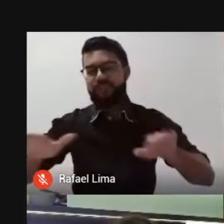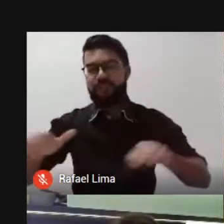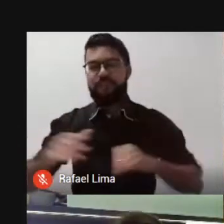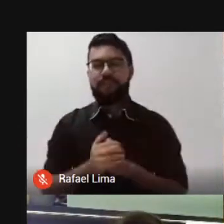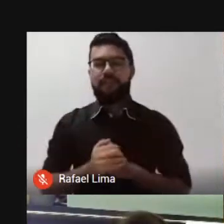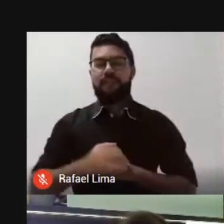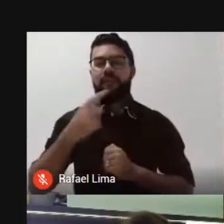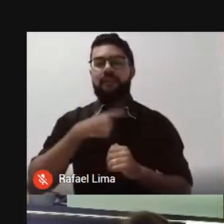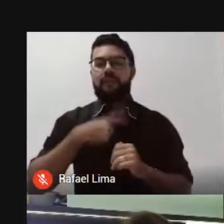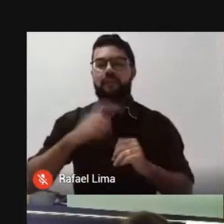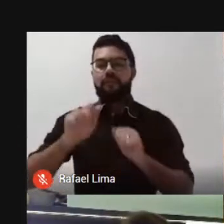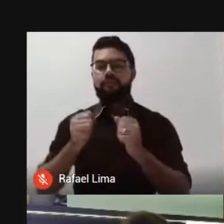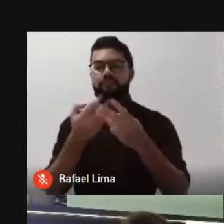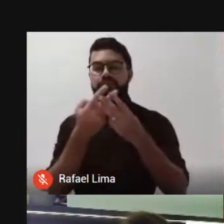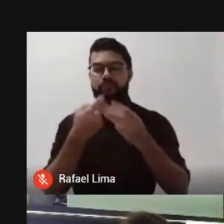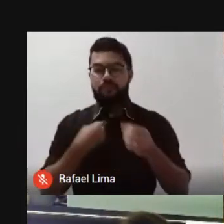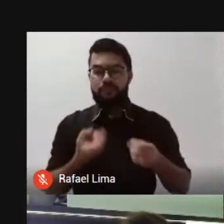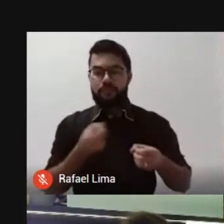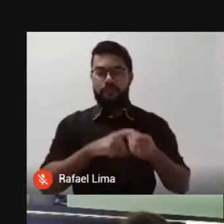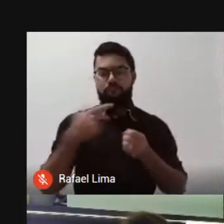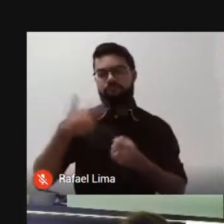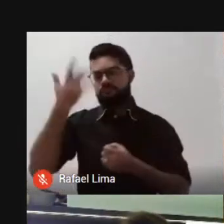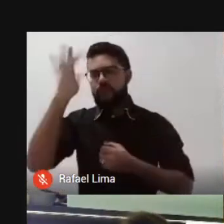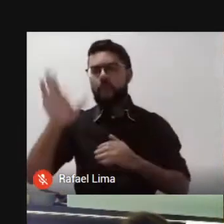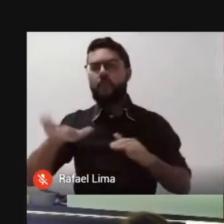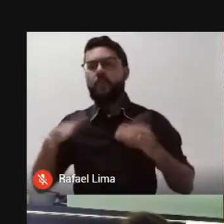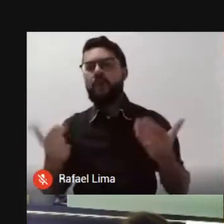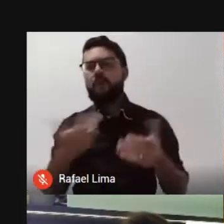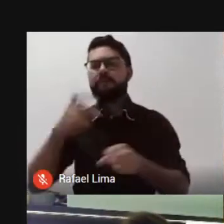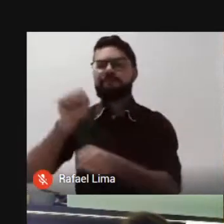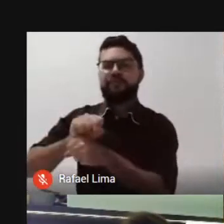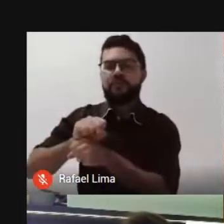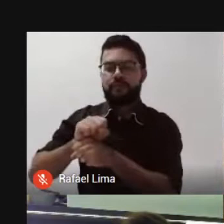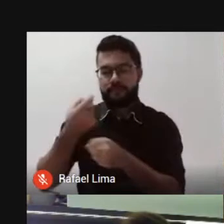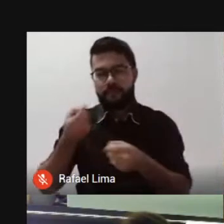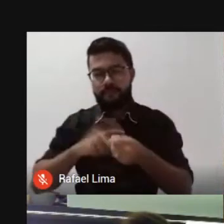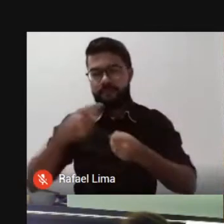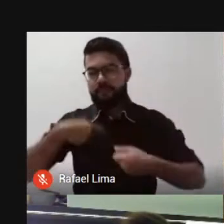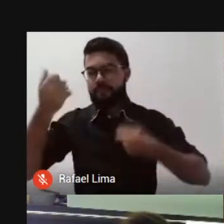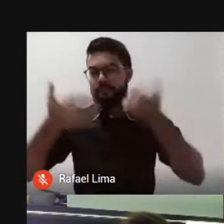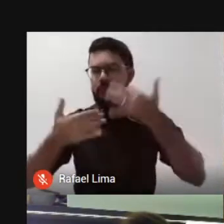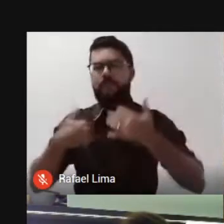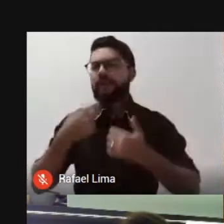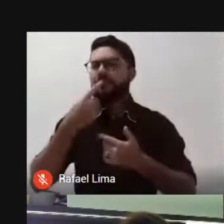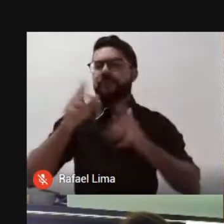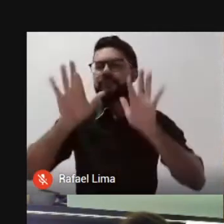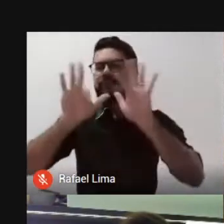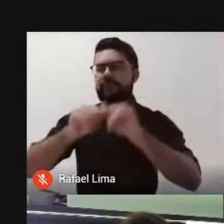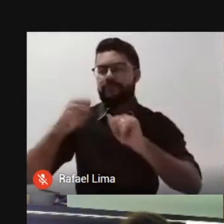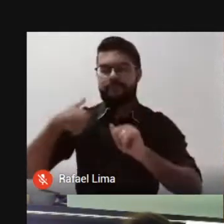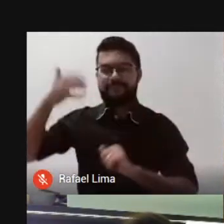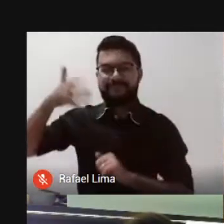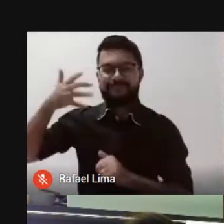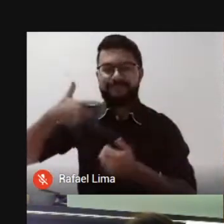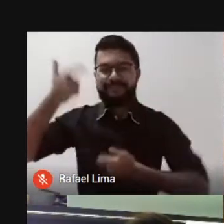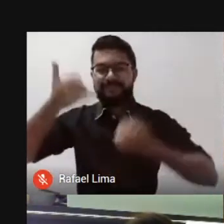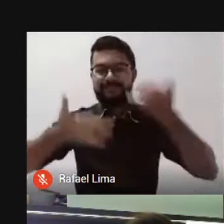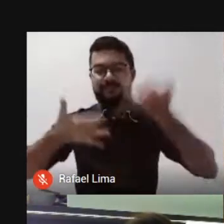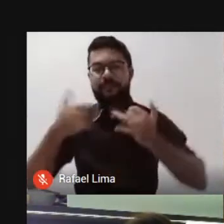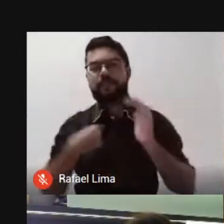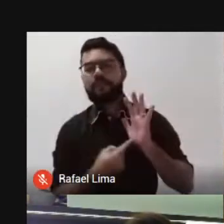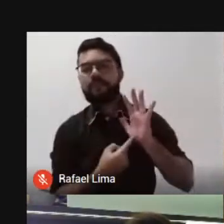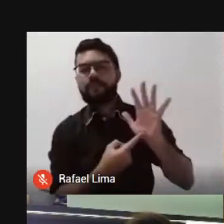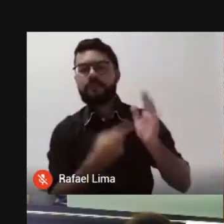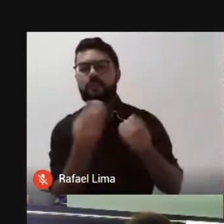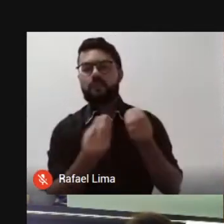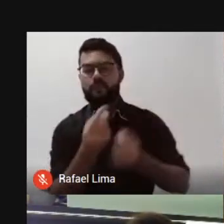slides, eu não sei exatamente em qual slide, né? Deu problema, acho que foi aqui. Mas eu já estava no finalzinho da minha apresentação, onde eu mostrava a